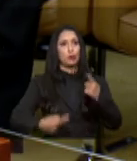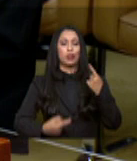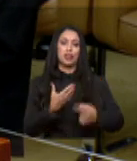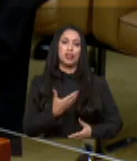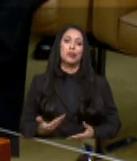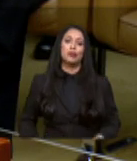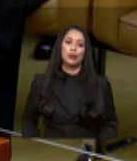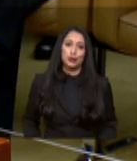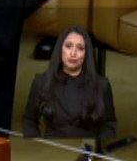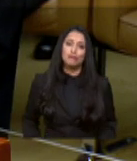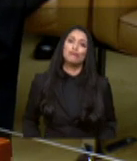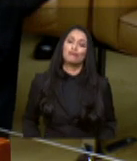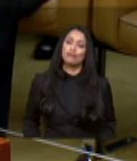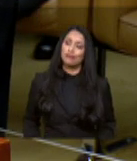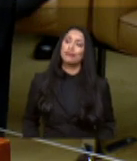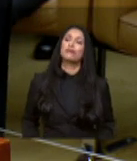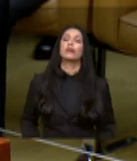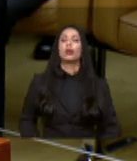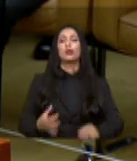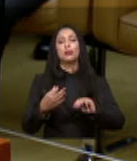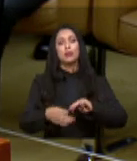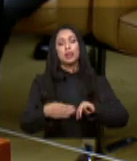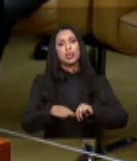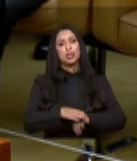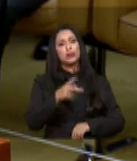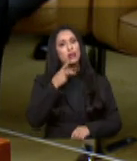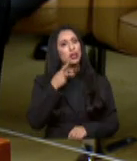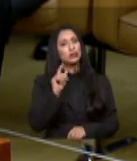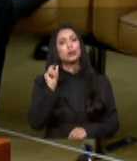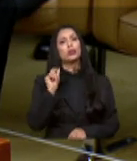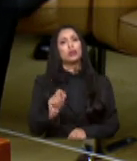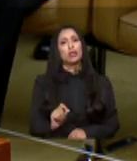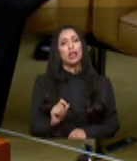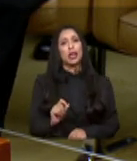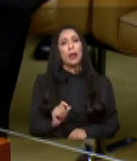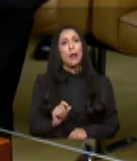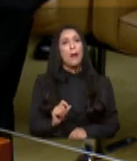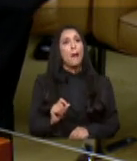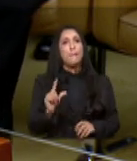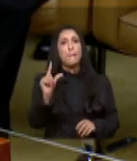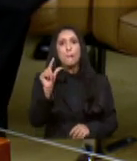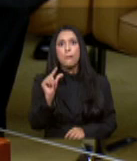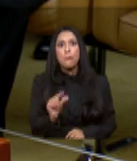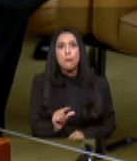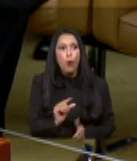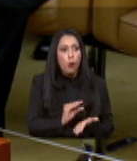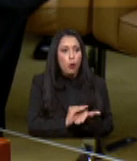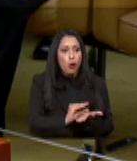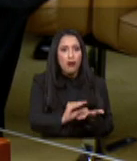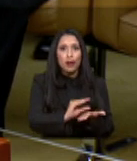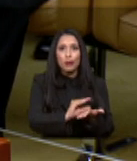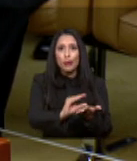Excelências, é certo afirmar que nunca se destinou tão poucos recursos e